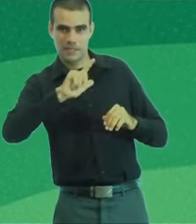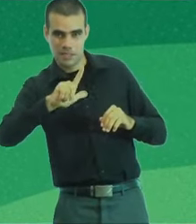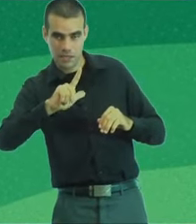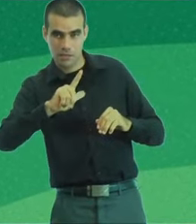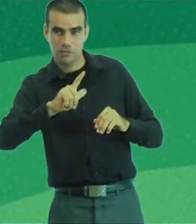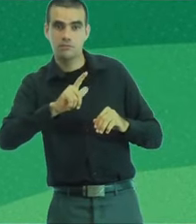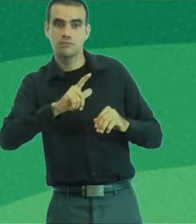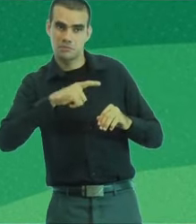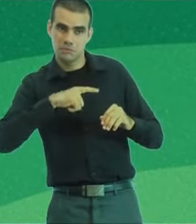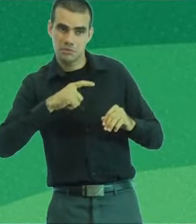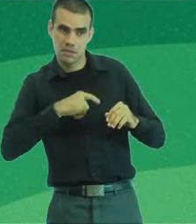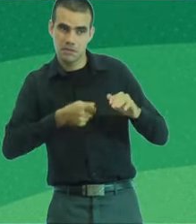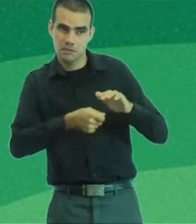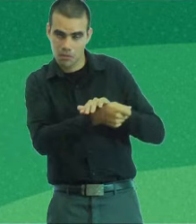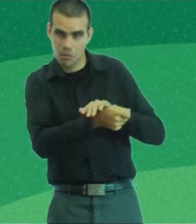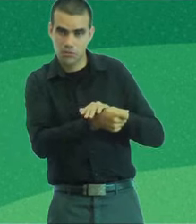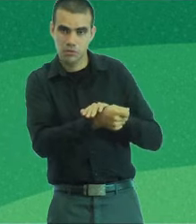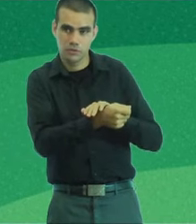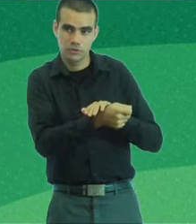é muito doido porque